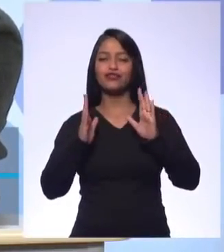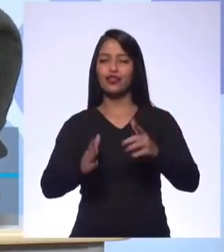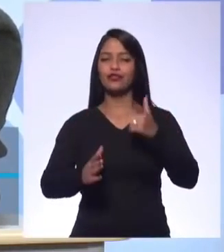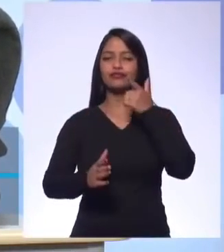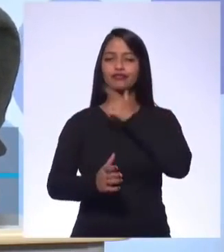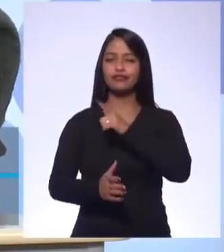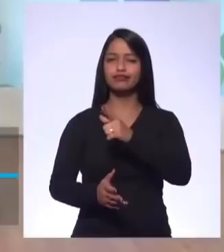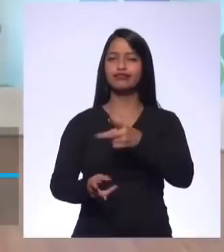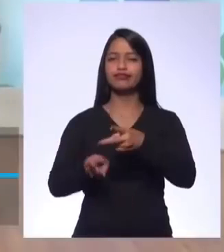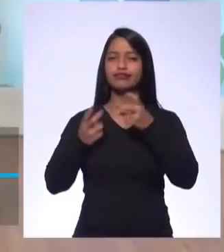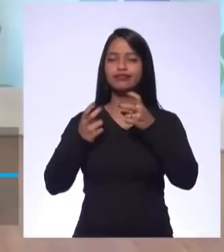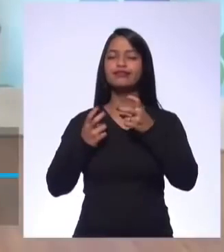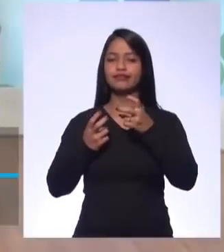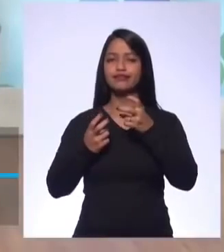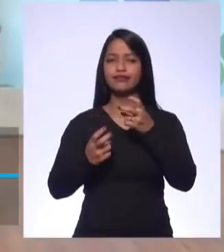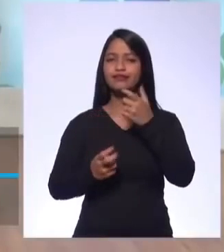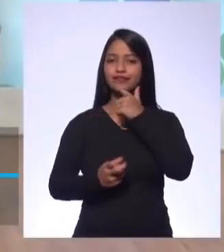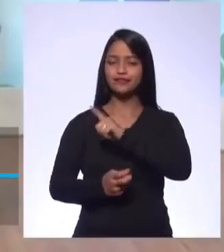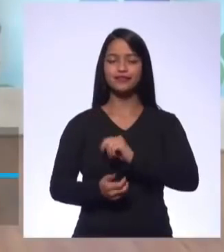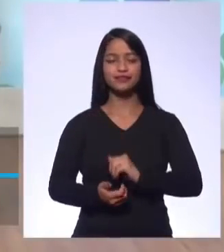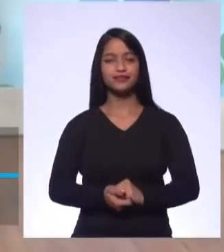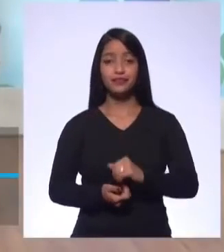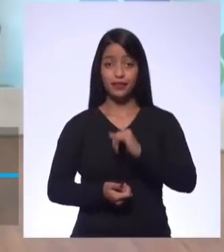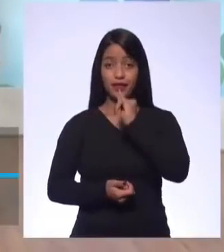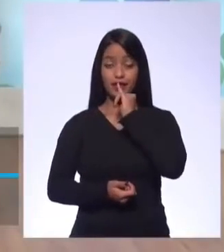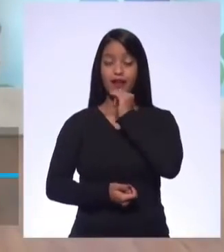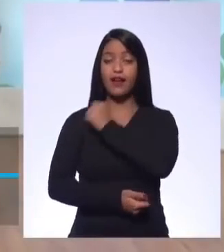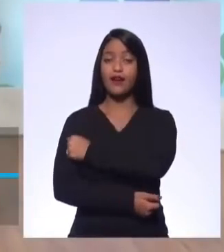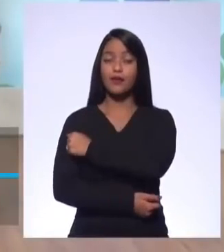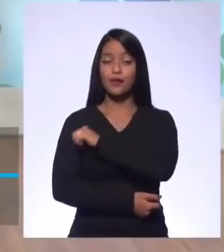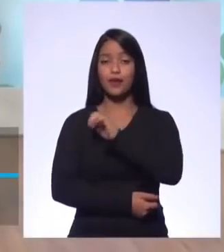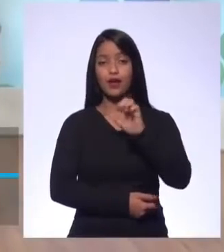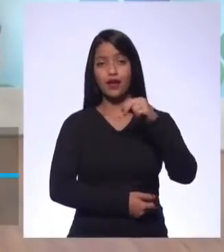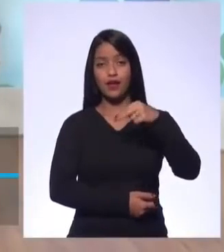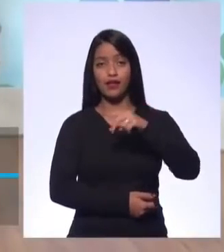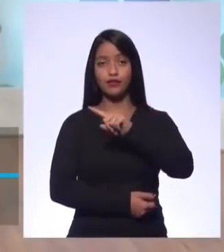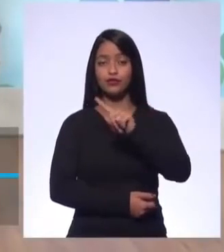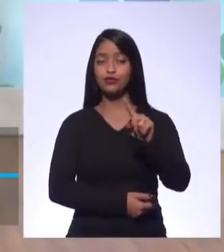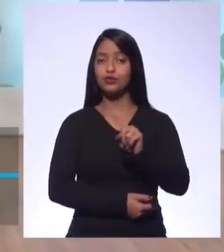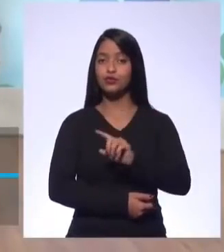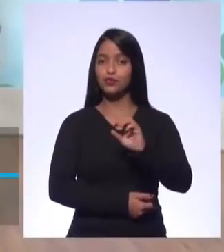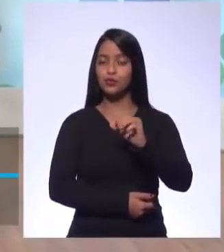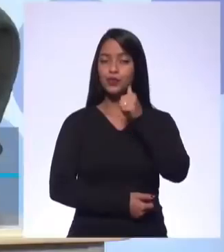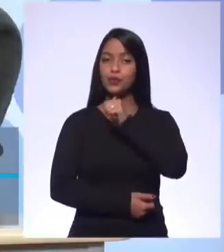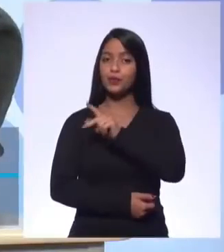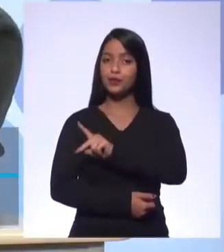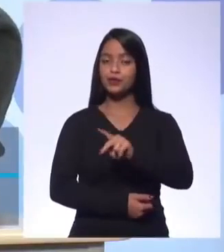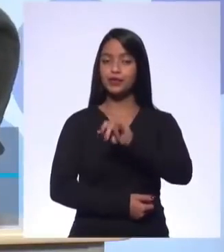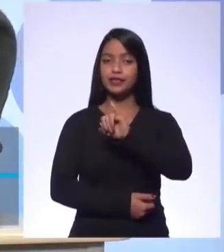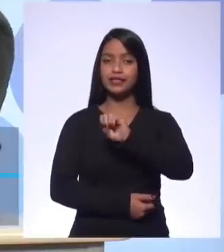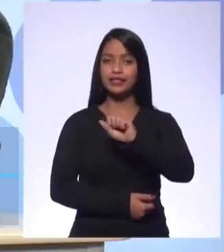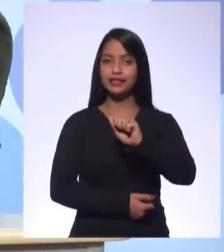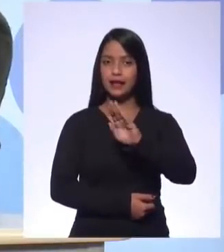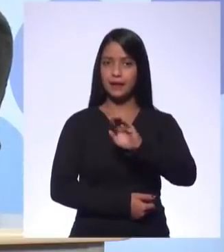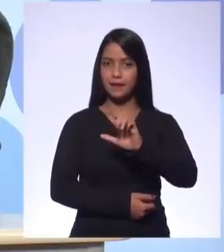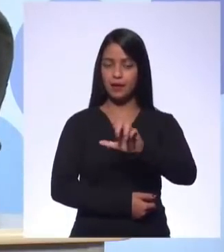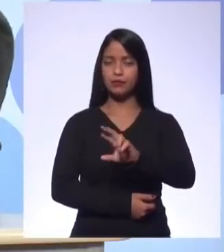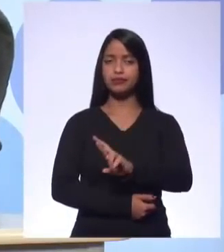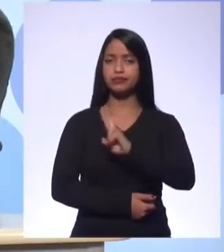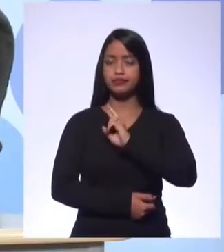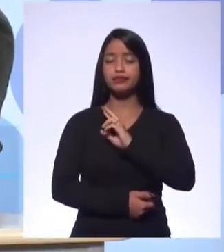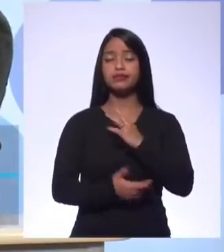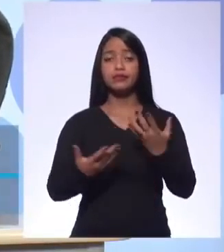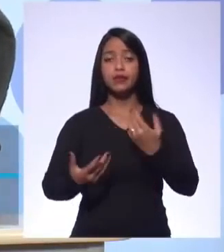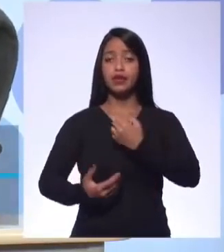Se ligado. na ideia aqui. Então, por exemplo, o aluno Enzo, da professora Isabel, colocou de ir ao cinema aí para a resposta